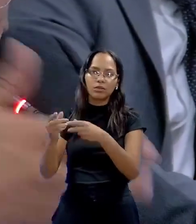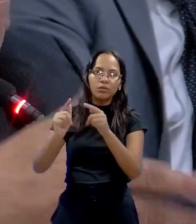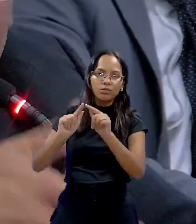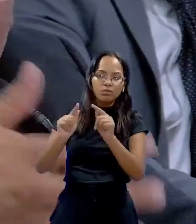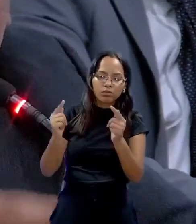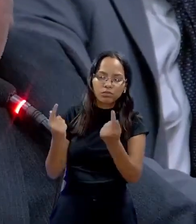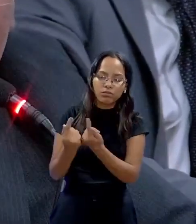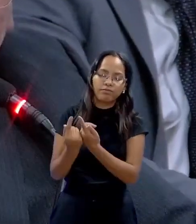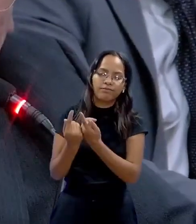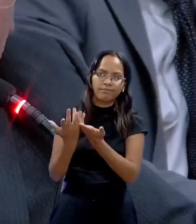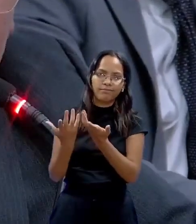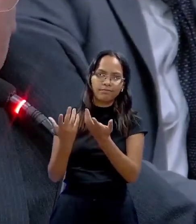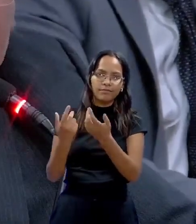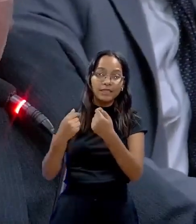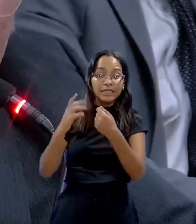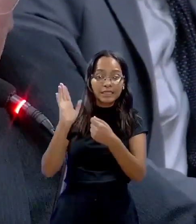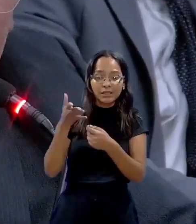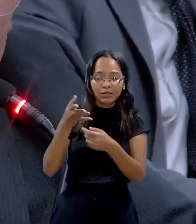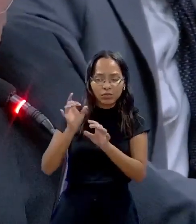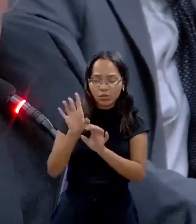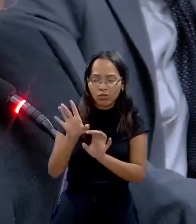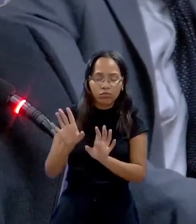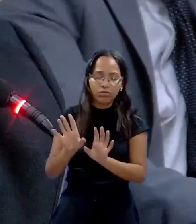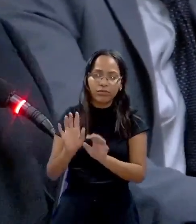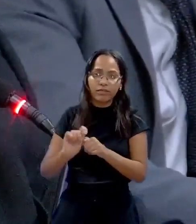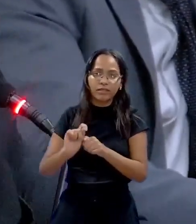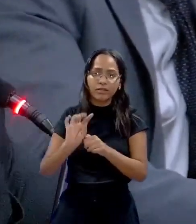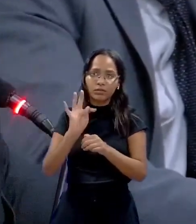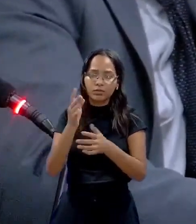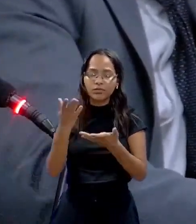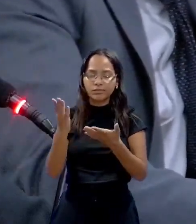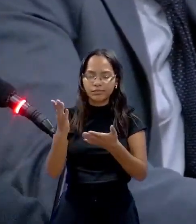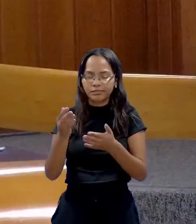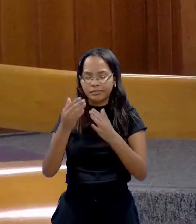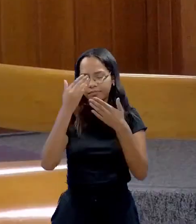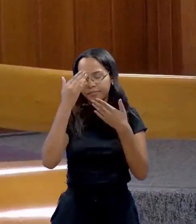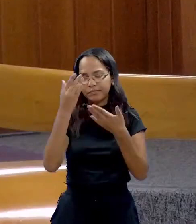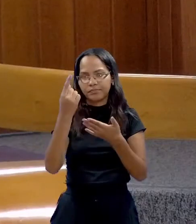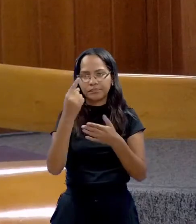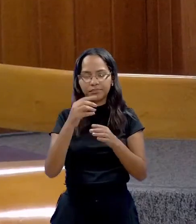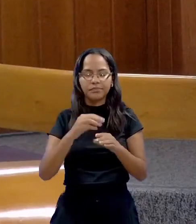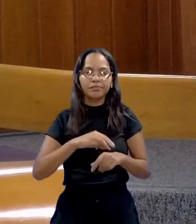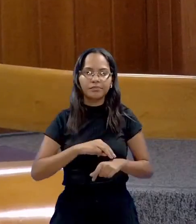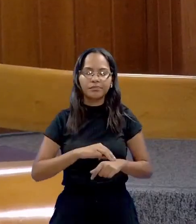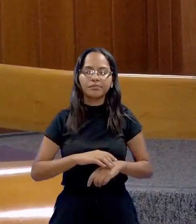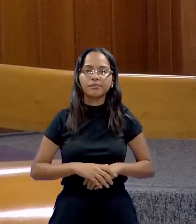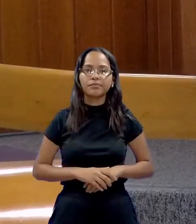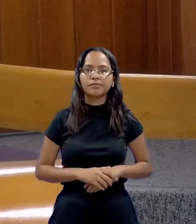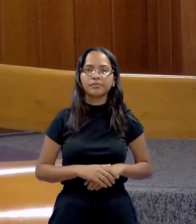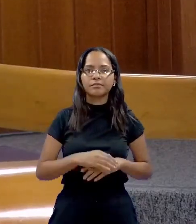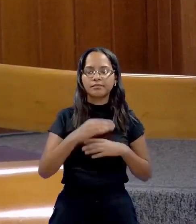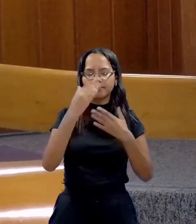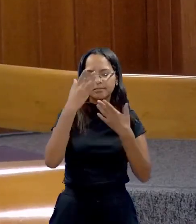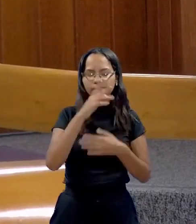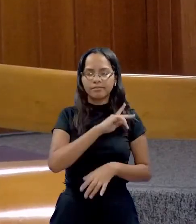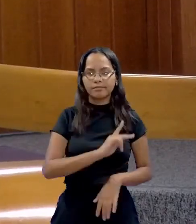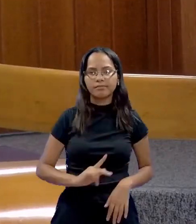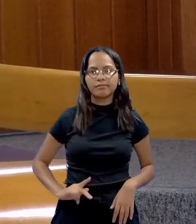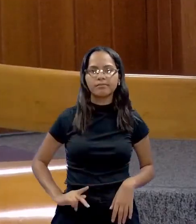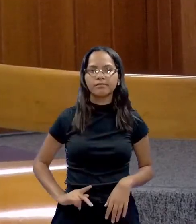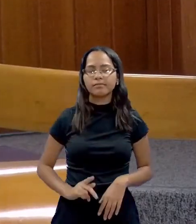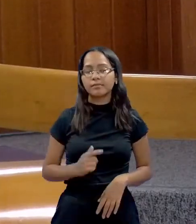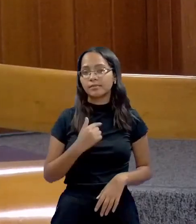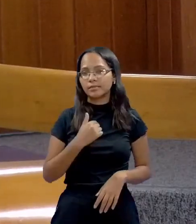cumprindo o que é determinado dentro do grupo de ações prioritárias. Obrigado pela parte, vereador. Muito obrigado, senhor presidente. Me perdoa de eu não ter